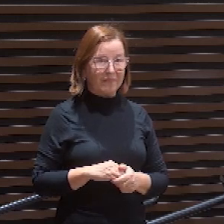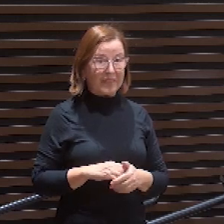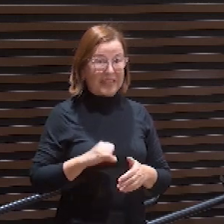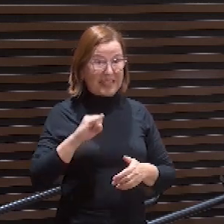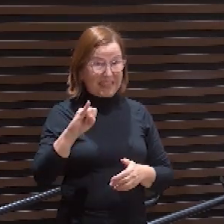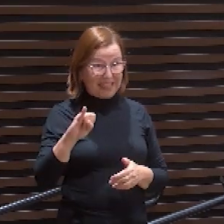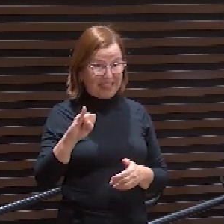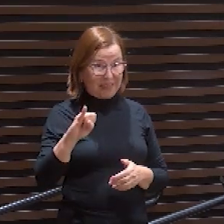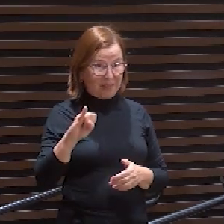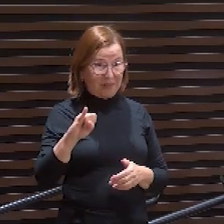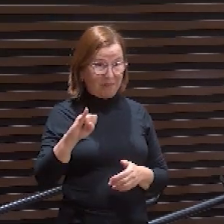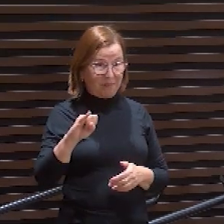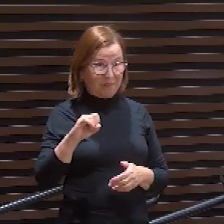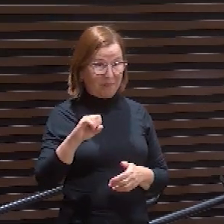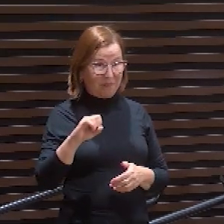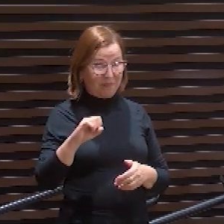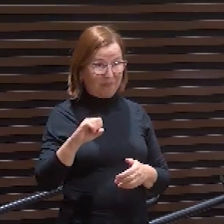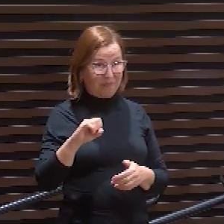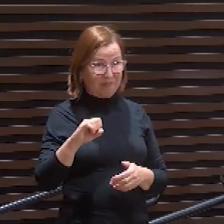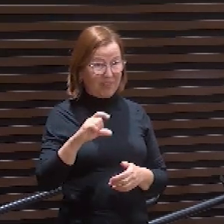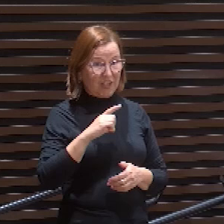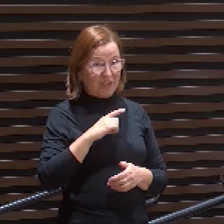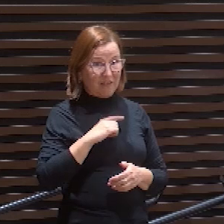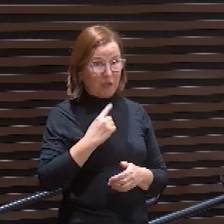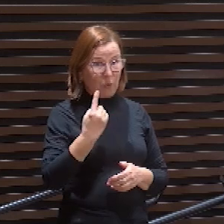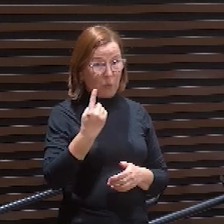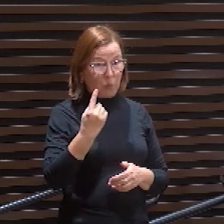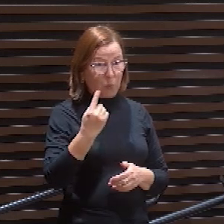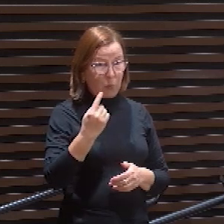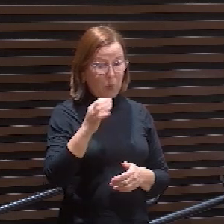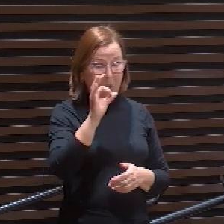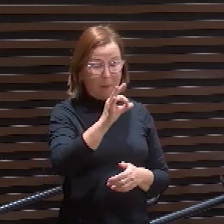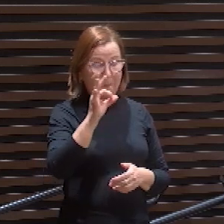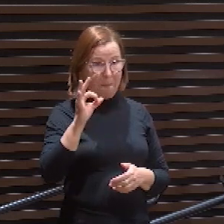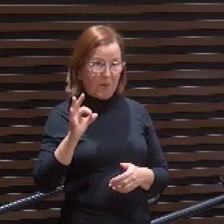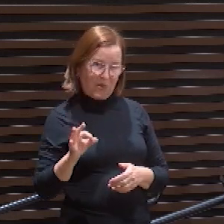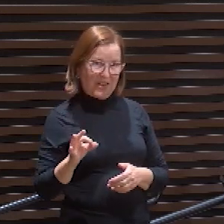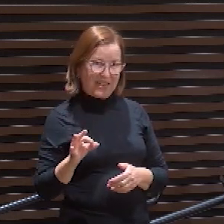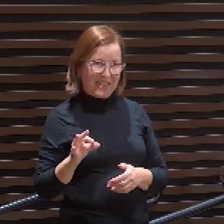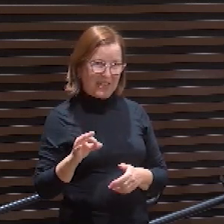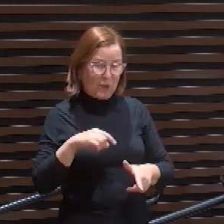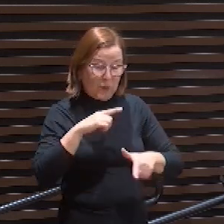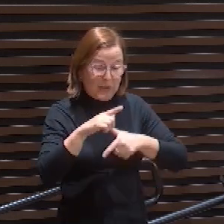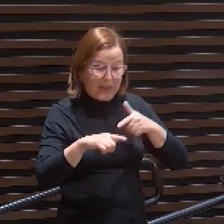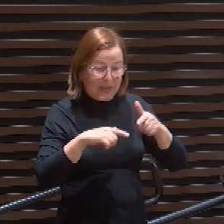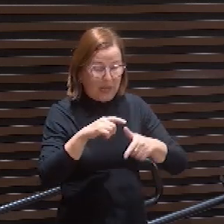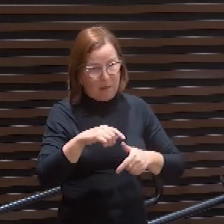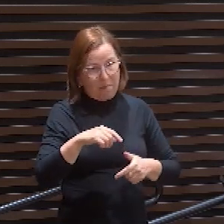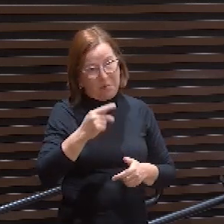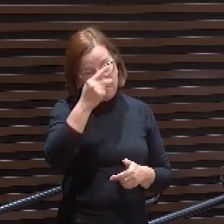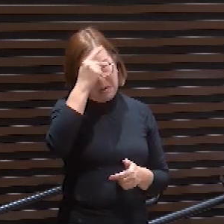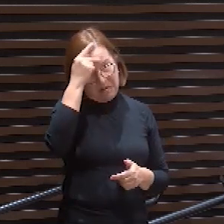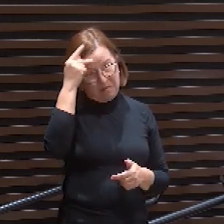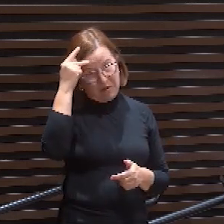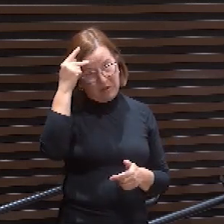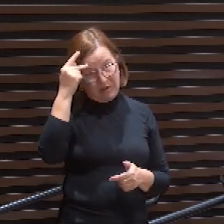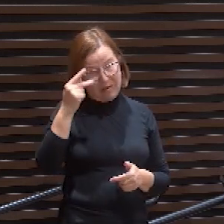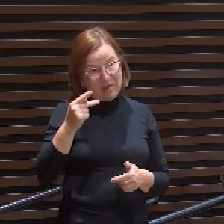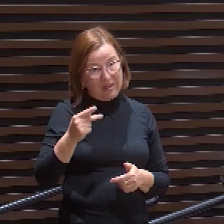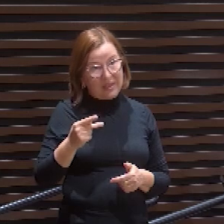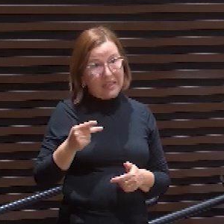1% de ação humana e 90% de graça, 99% de